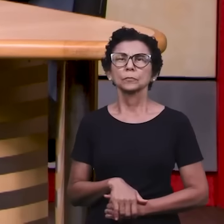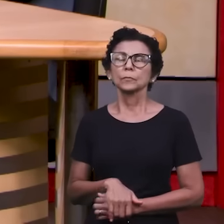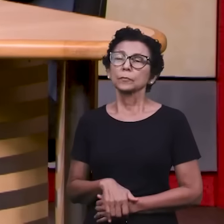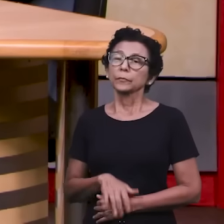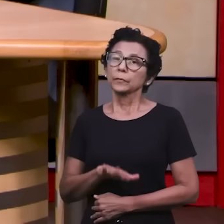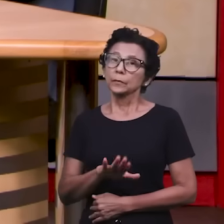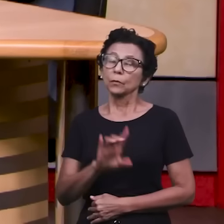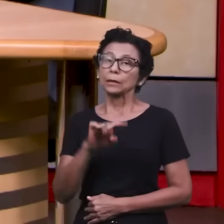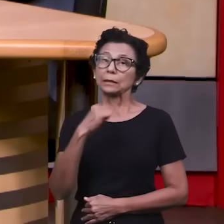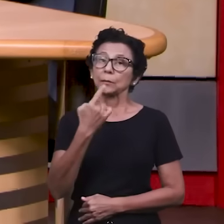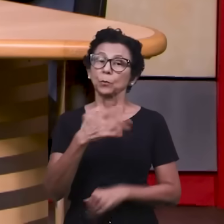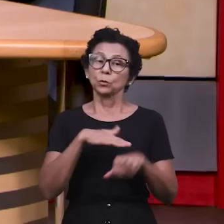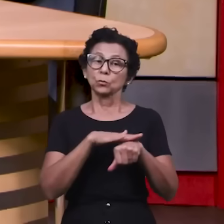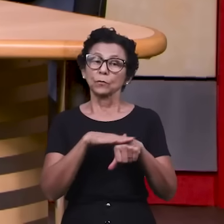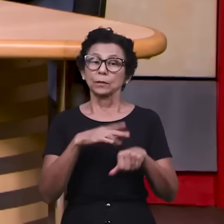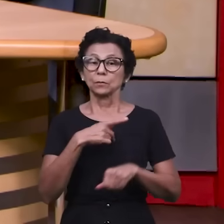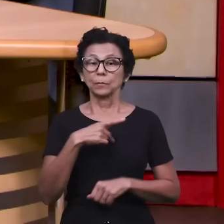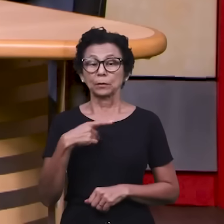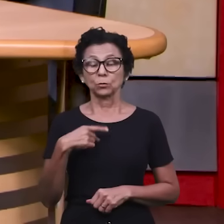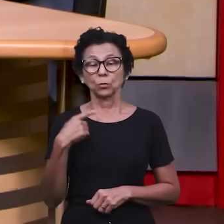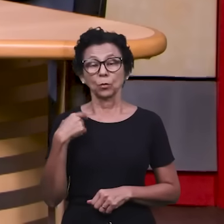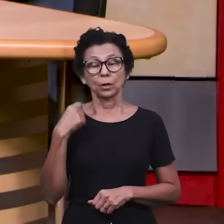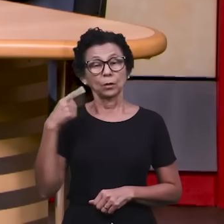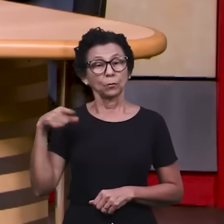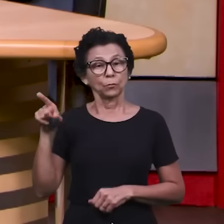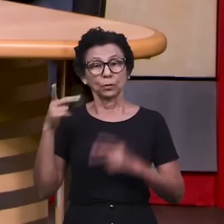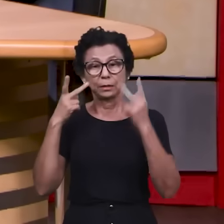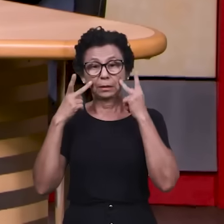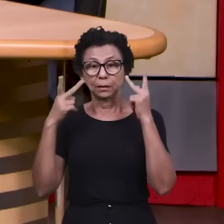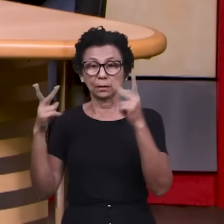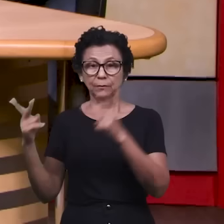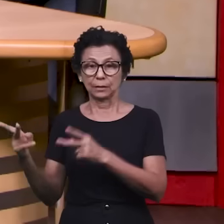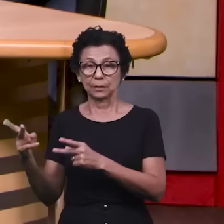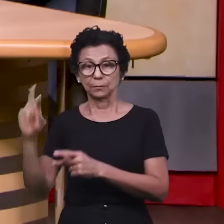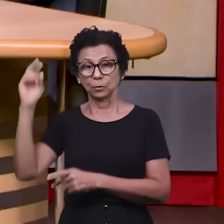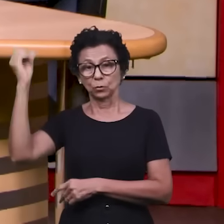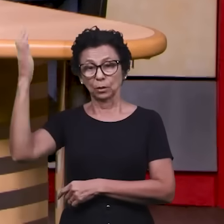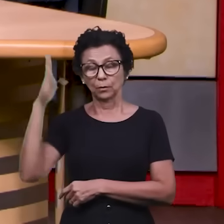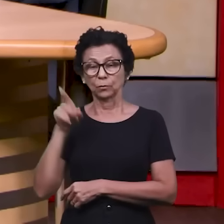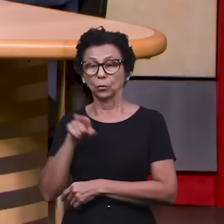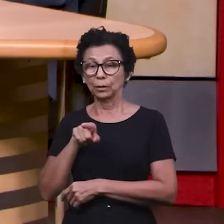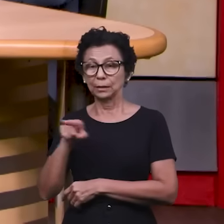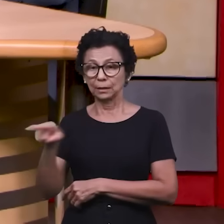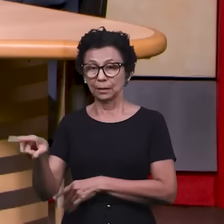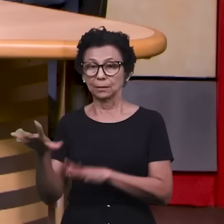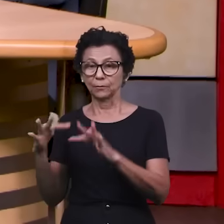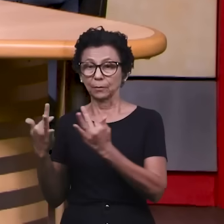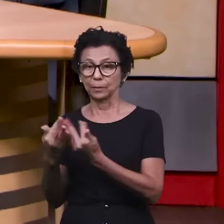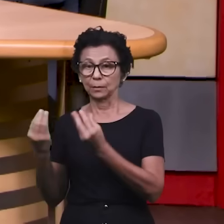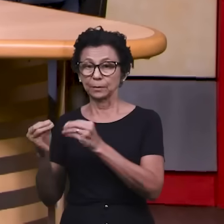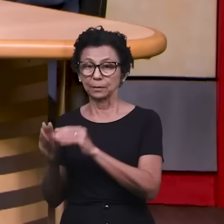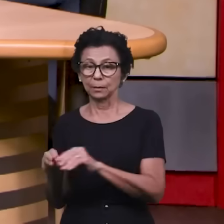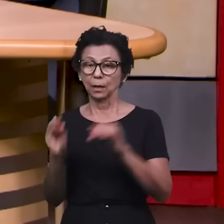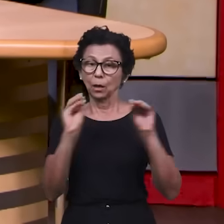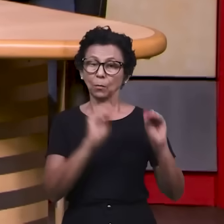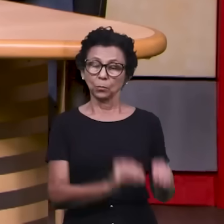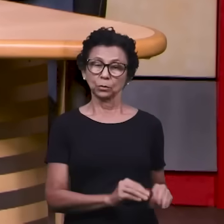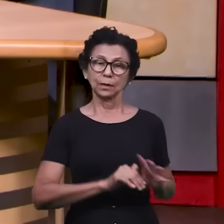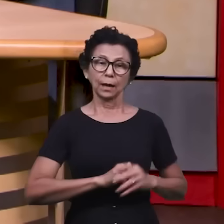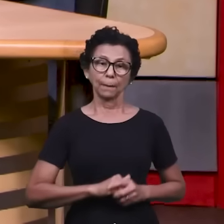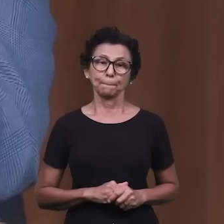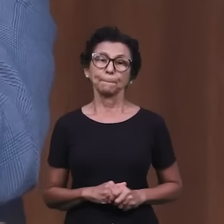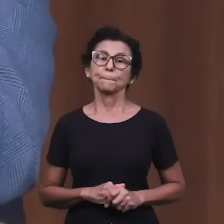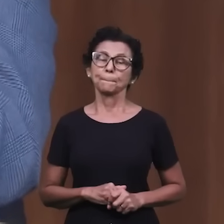mudar. Entendeu? Aí o pastor vai discernir ou vai levar para o grupo, porque é um